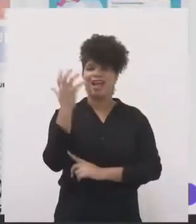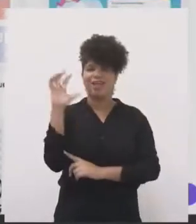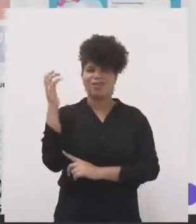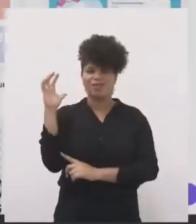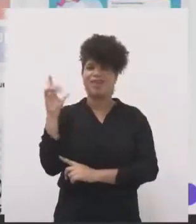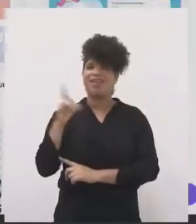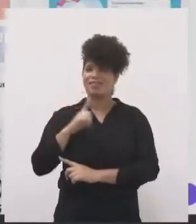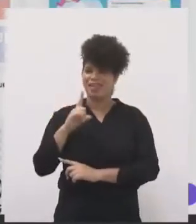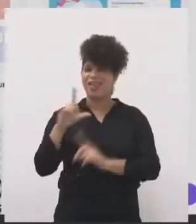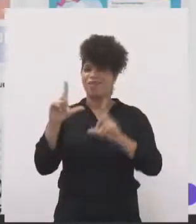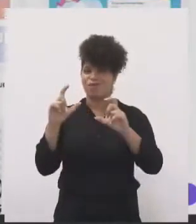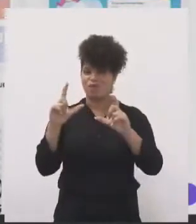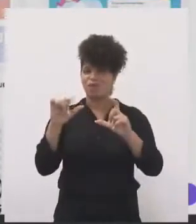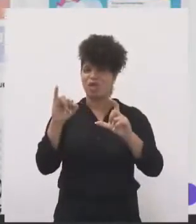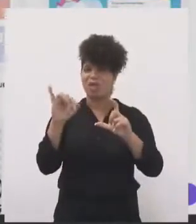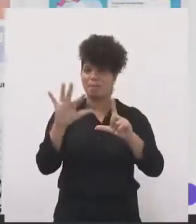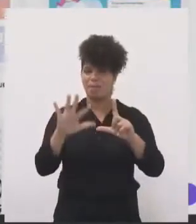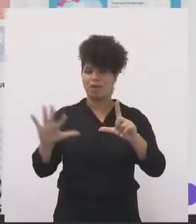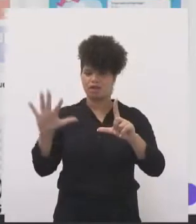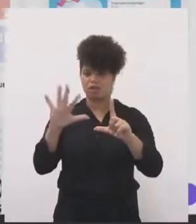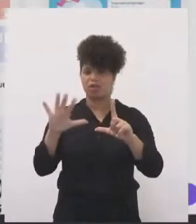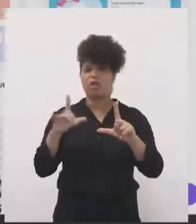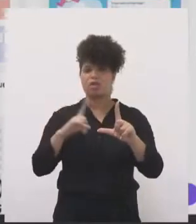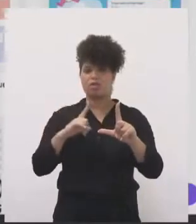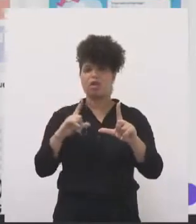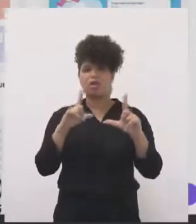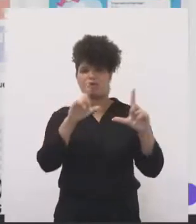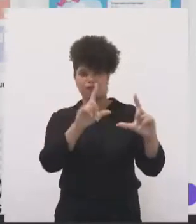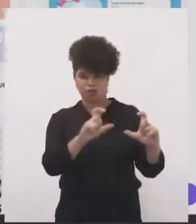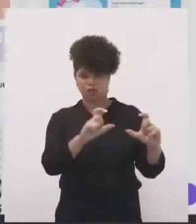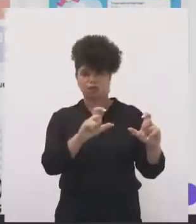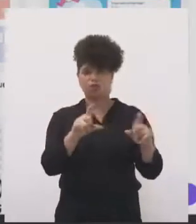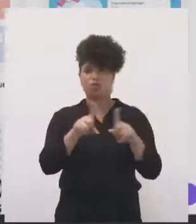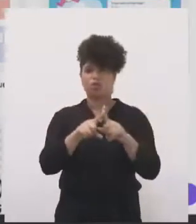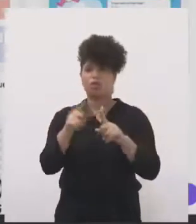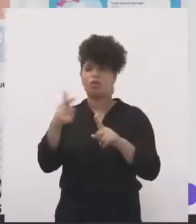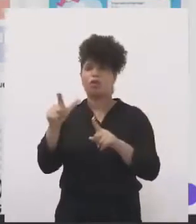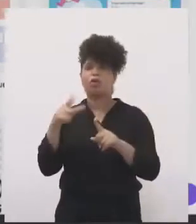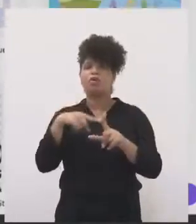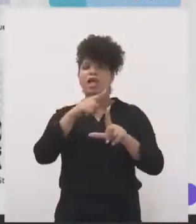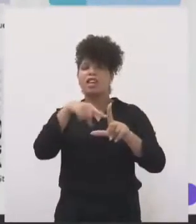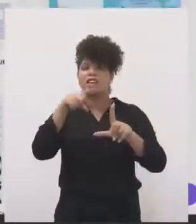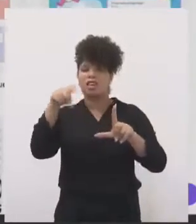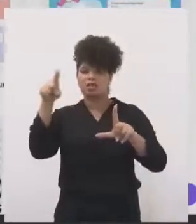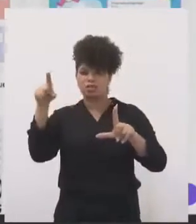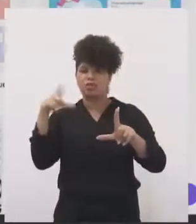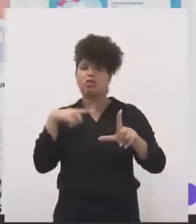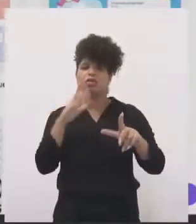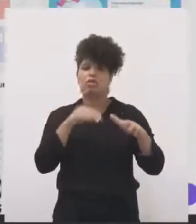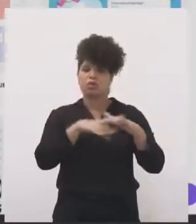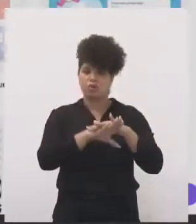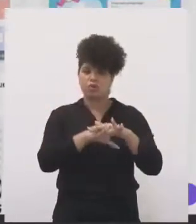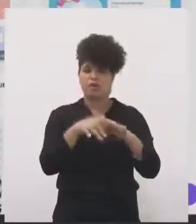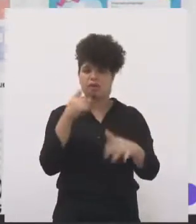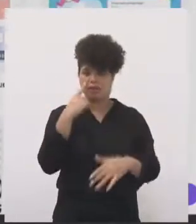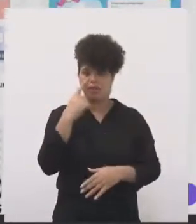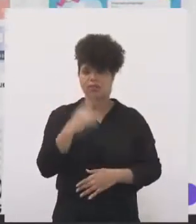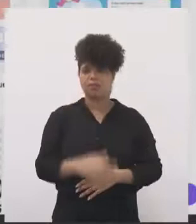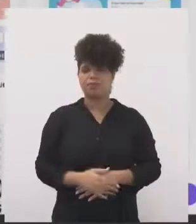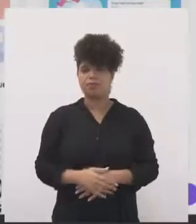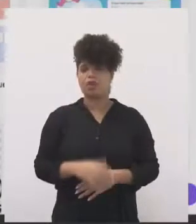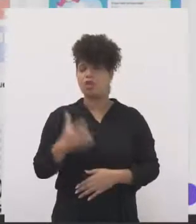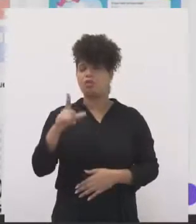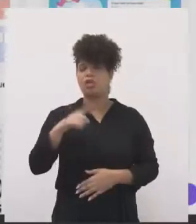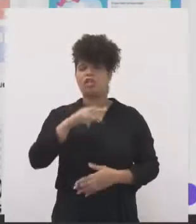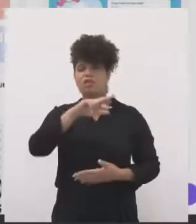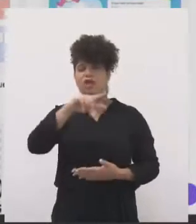a minha árvore, a fotografia, quanto o gráfico está aqui guardada. Ó, eu posso guardar também